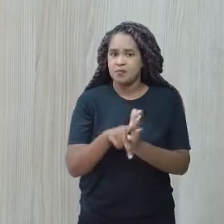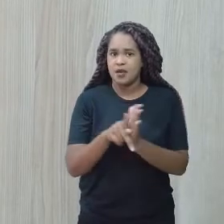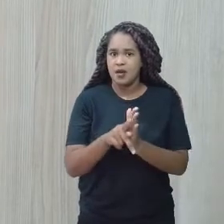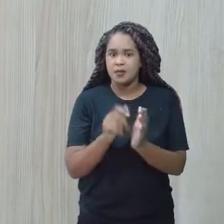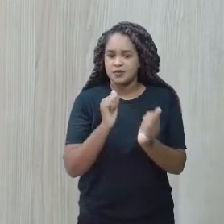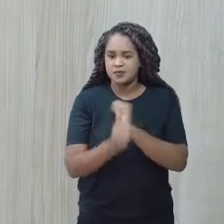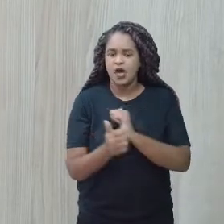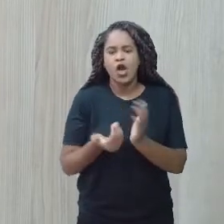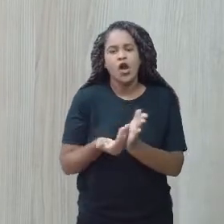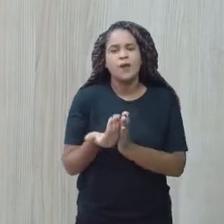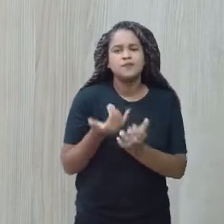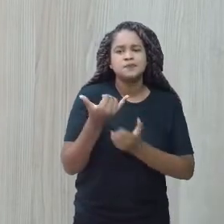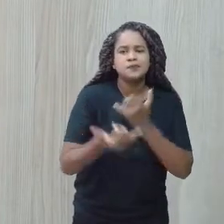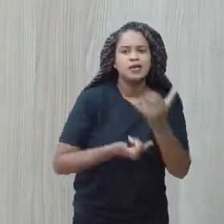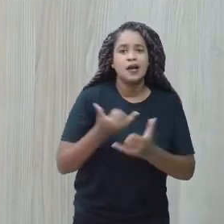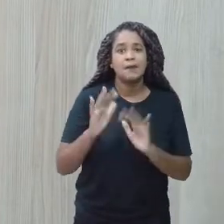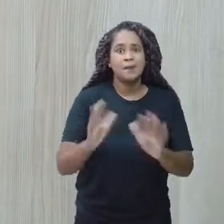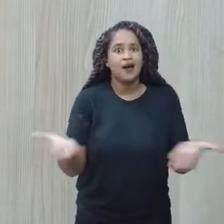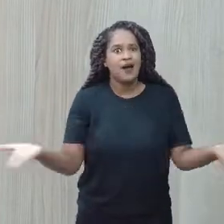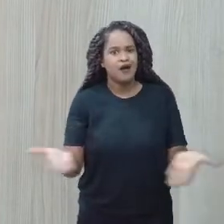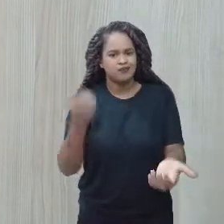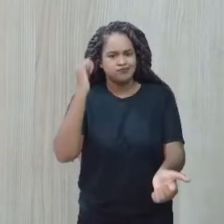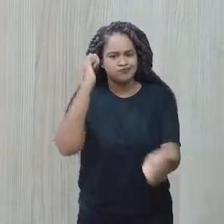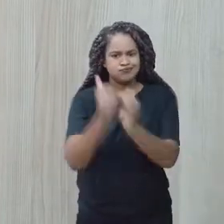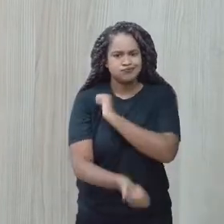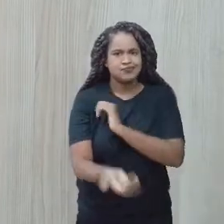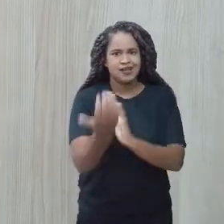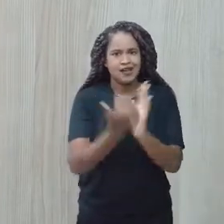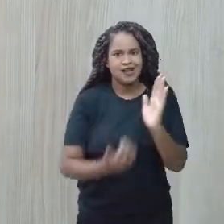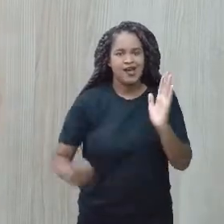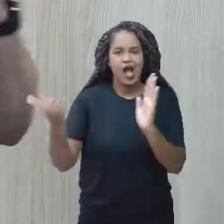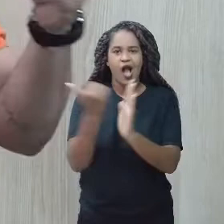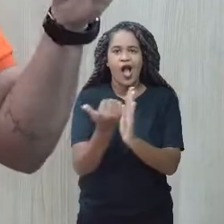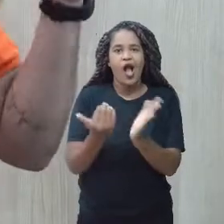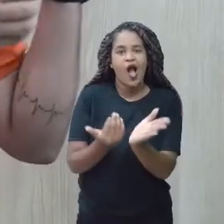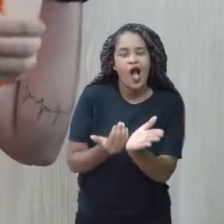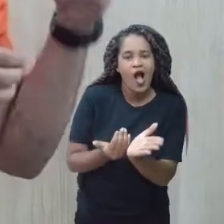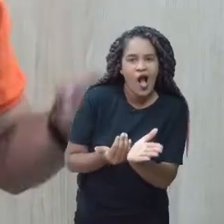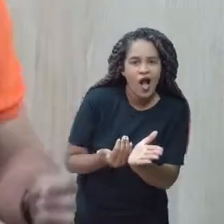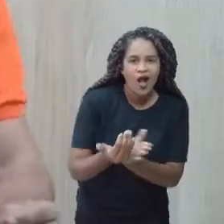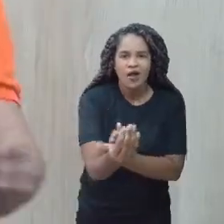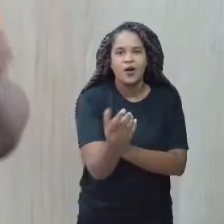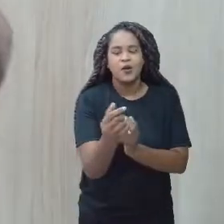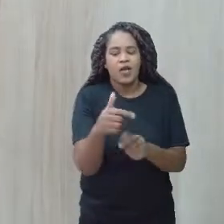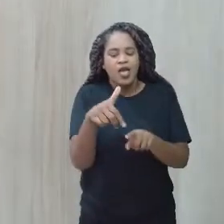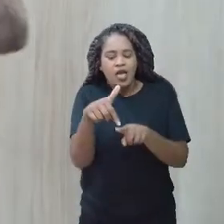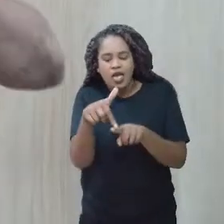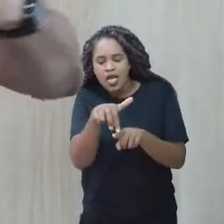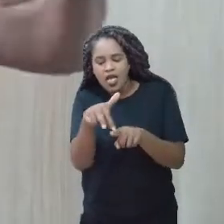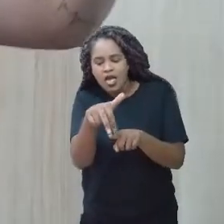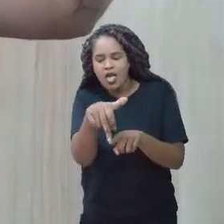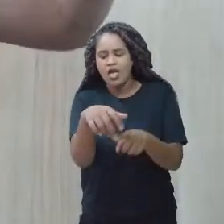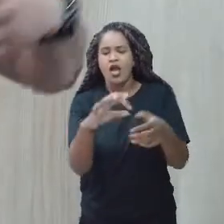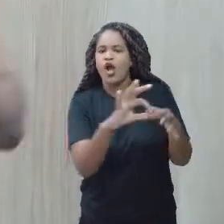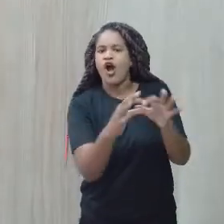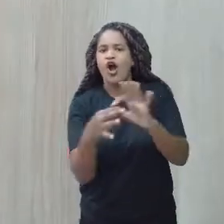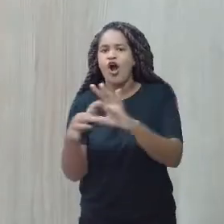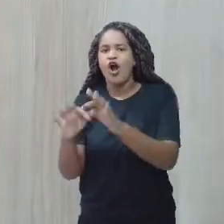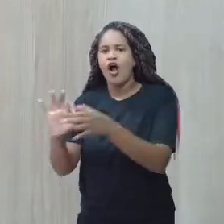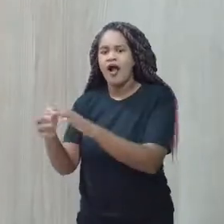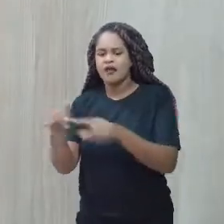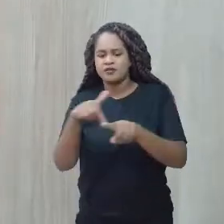com uma brincadeira, né, que agora virou um esporte, veio. Começou com eles se equilibrando nas